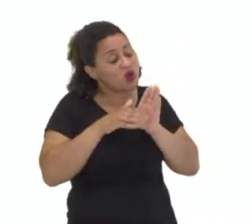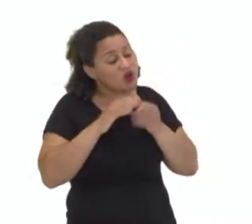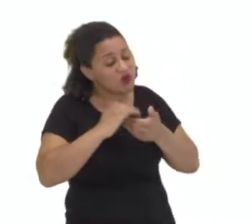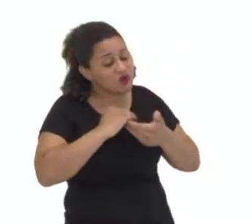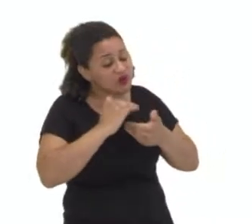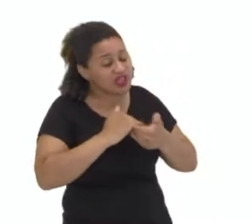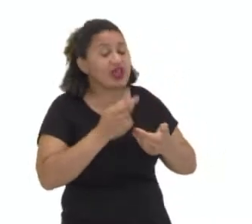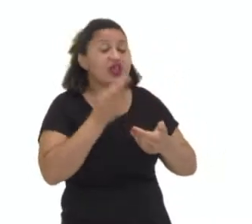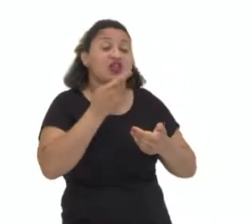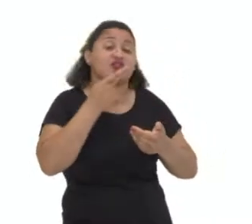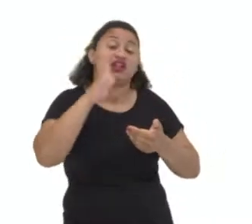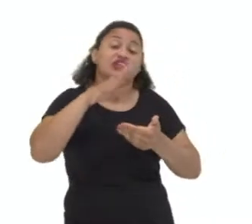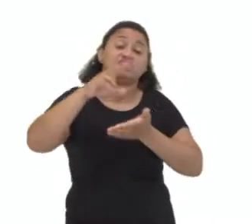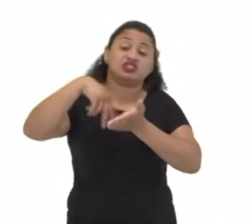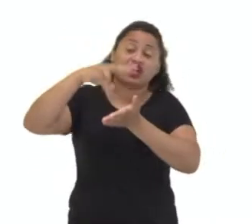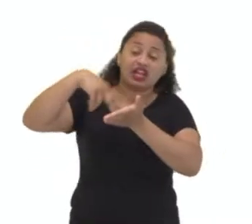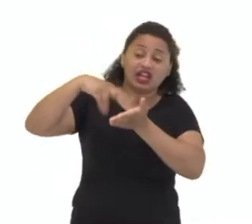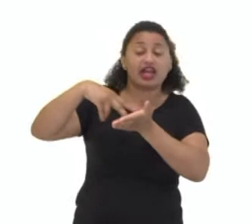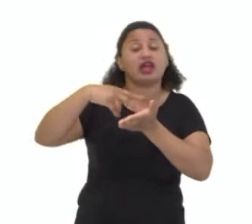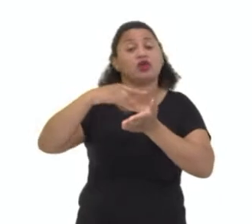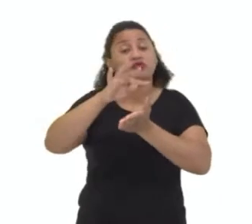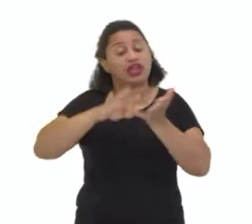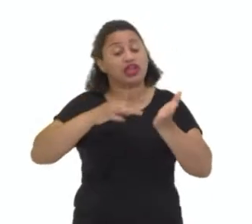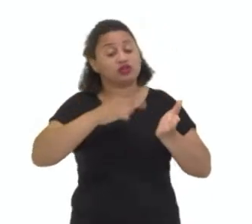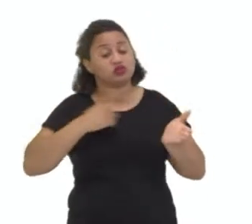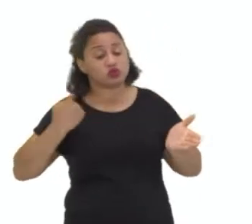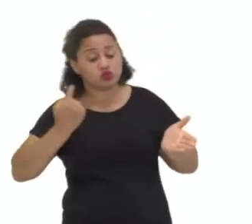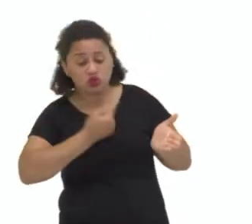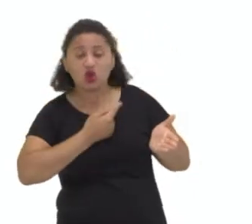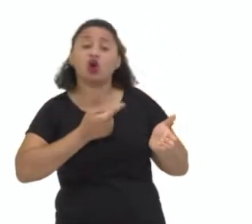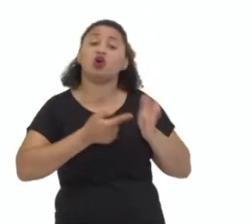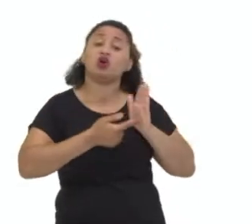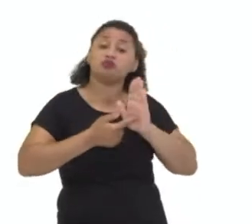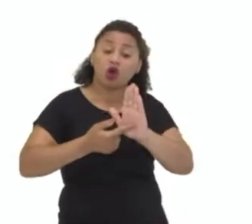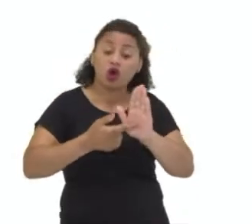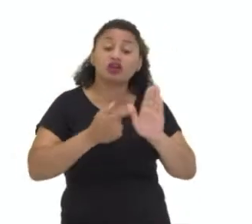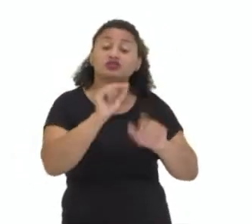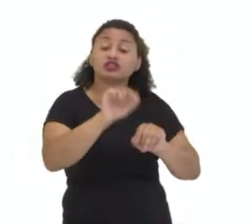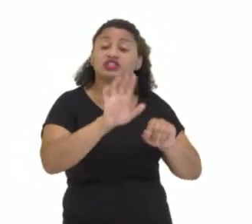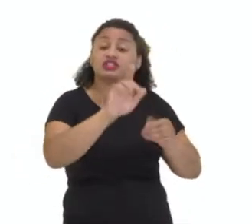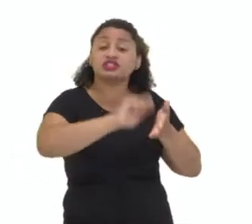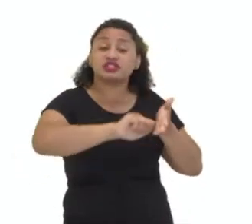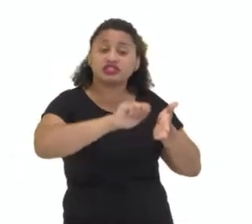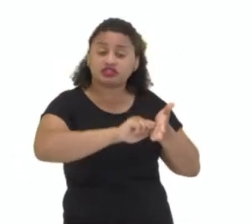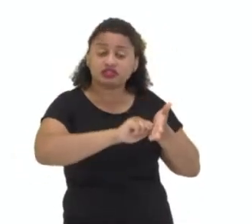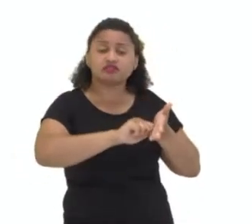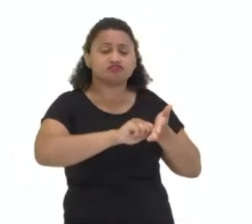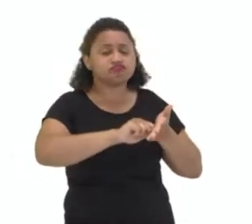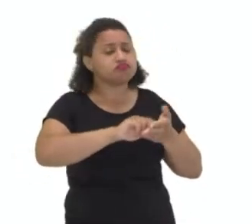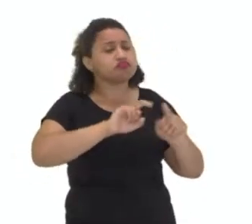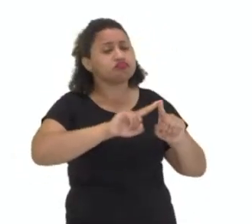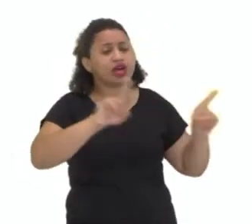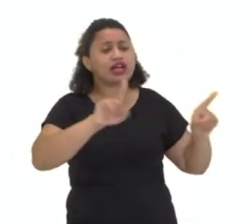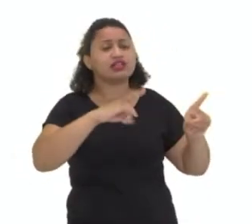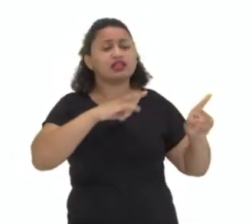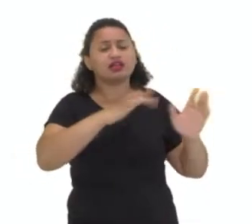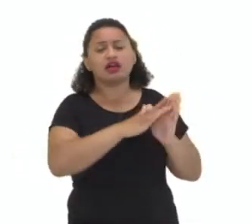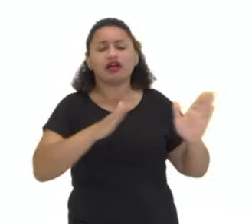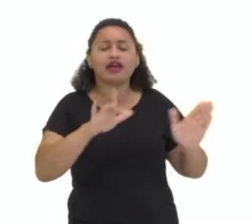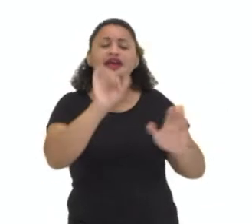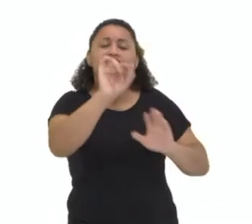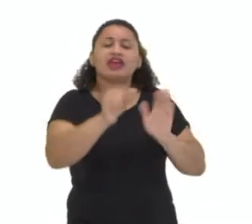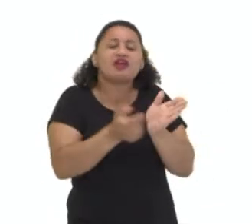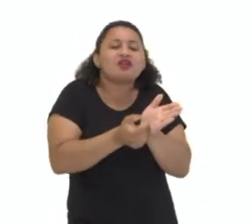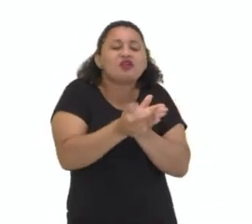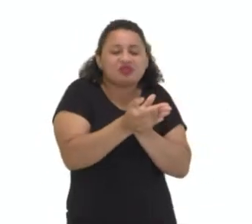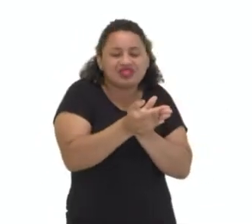leram, mostram-nas as próprias produções, cumprem, enfim, a rotina clássica do principiante